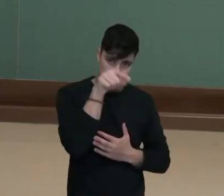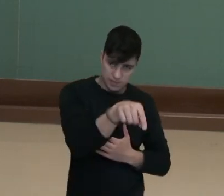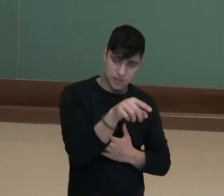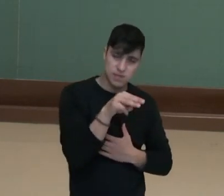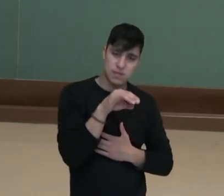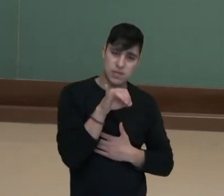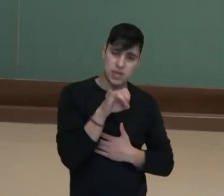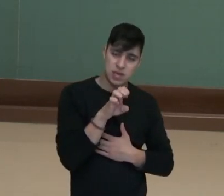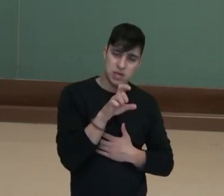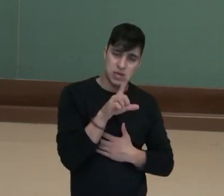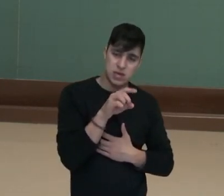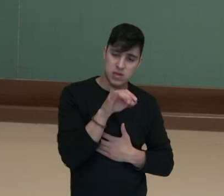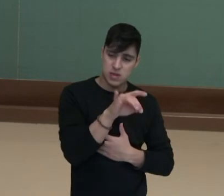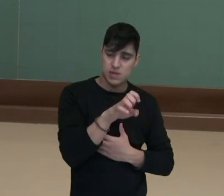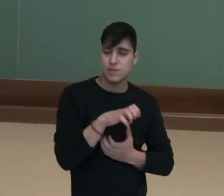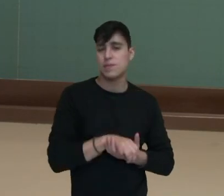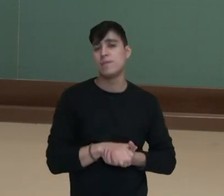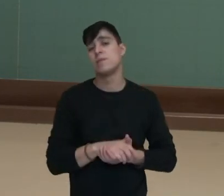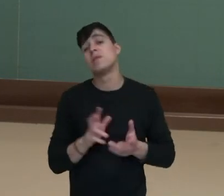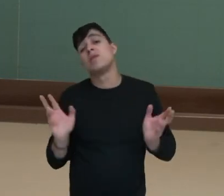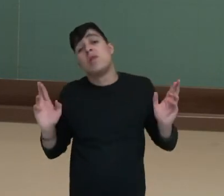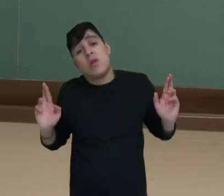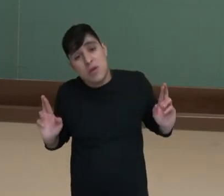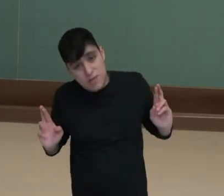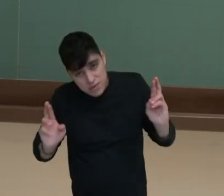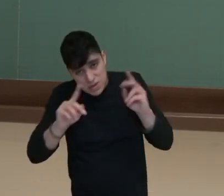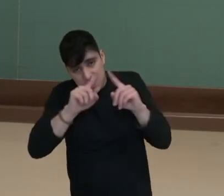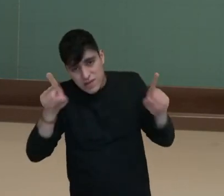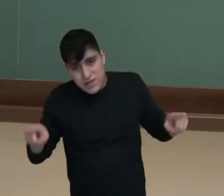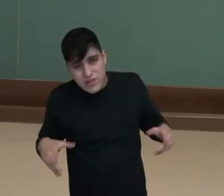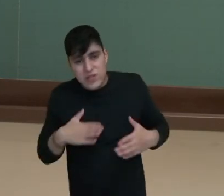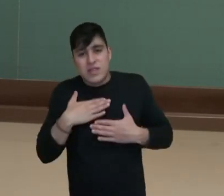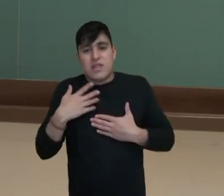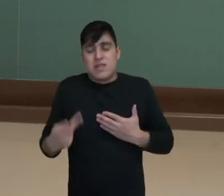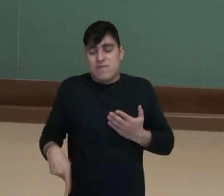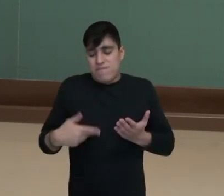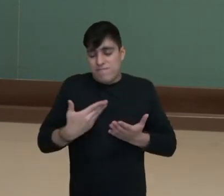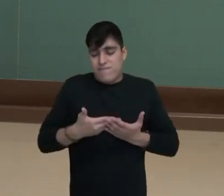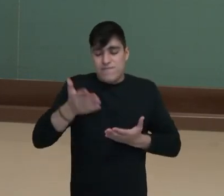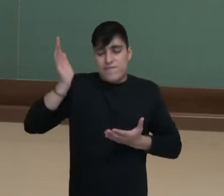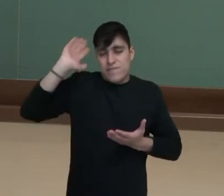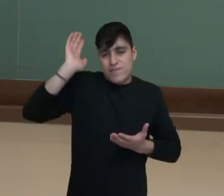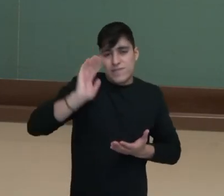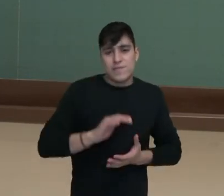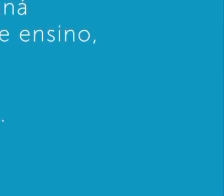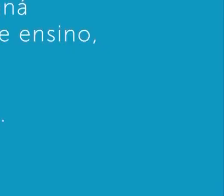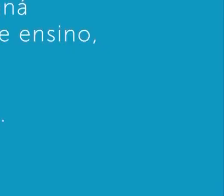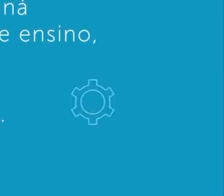mieloide, né? Então eu espero que vocês tenham gostado dessa aula, até breve.